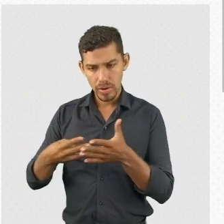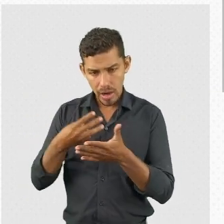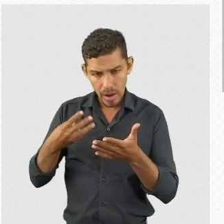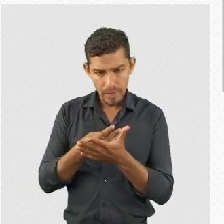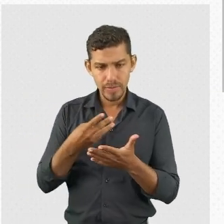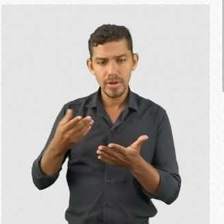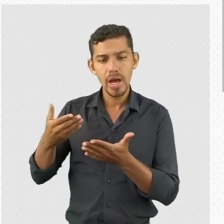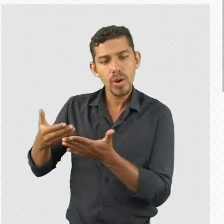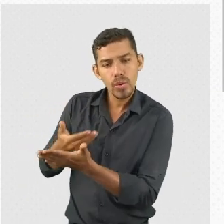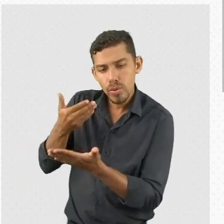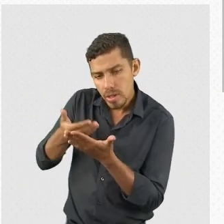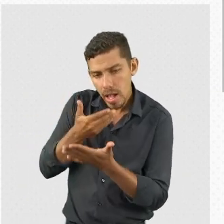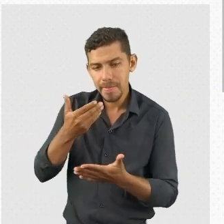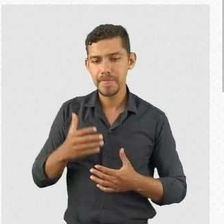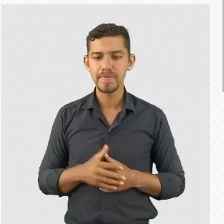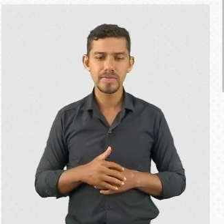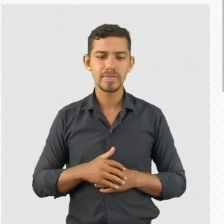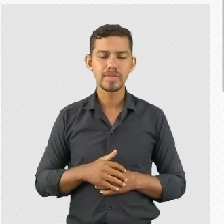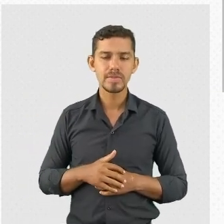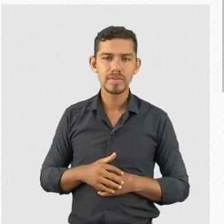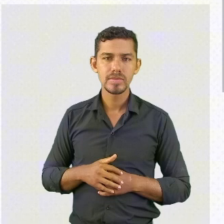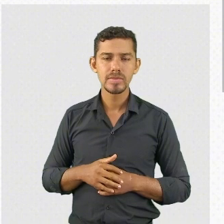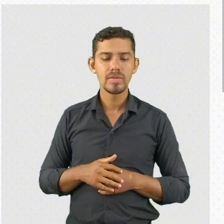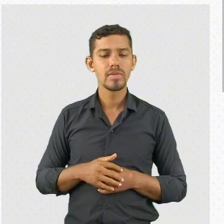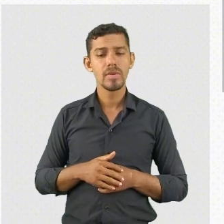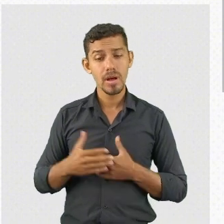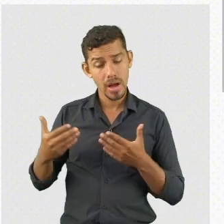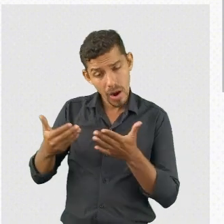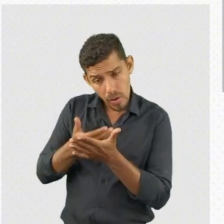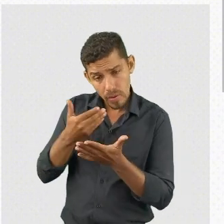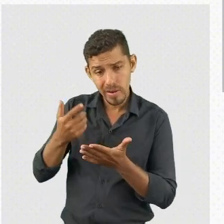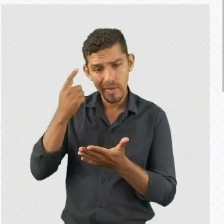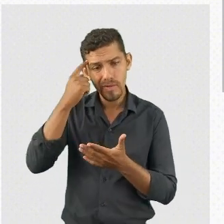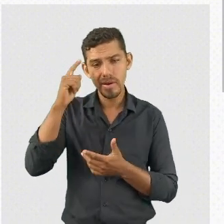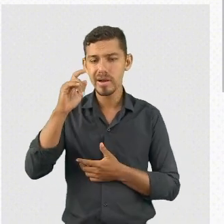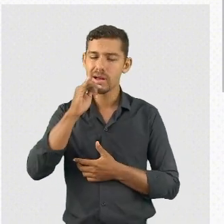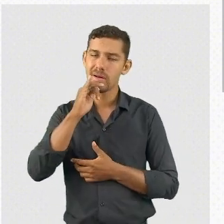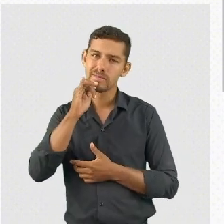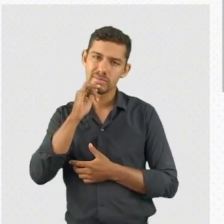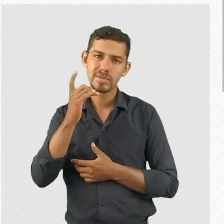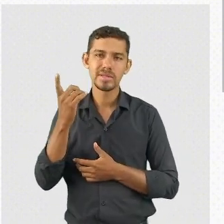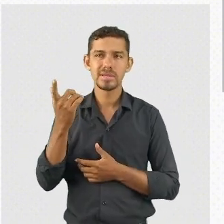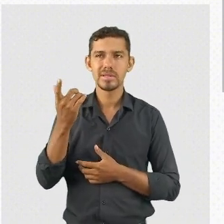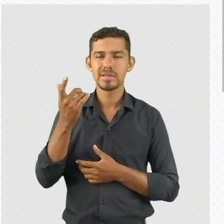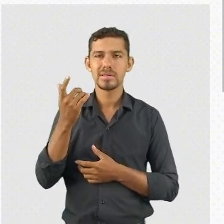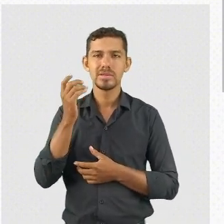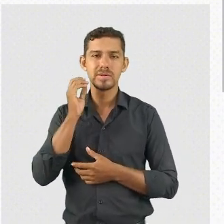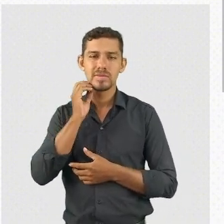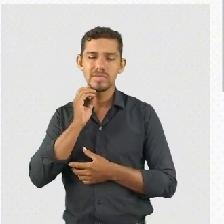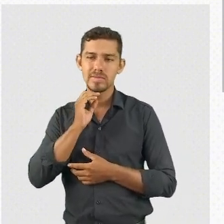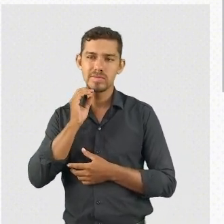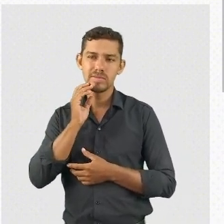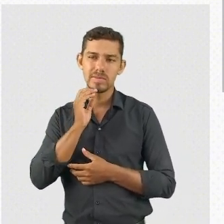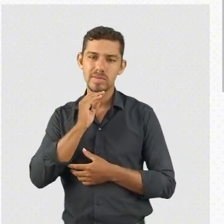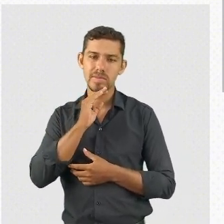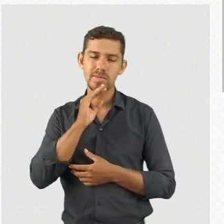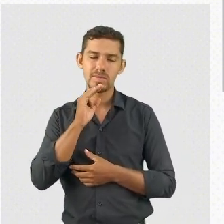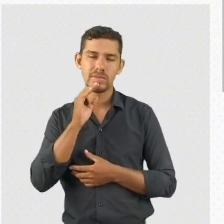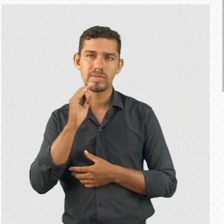a colher. Aí, a colher, quando você pensa numa